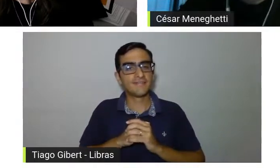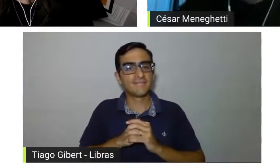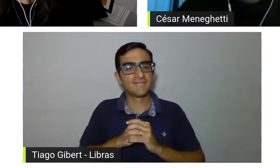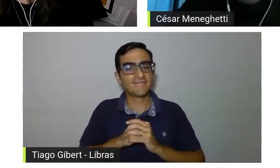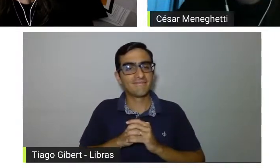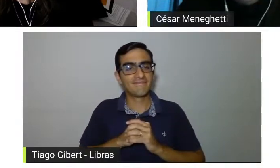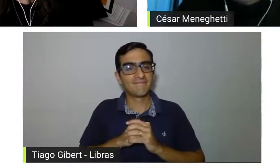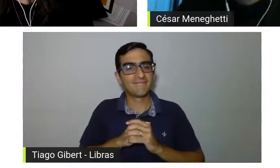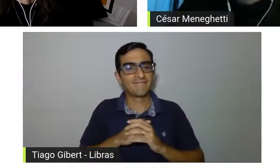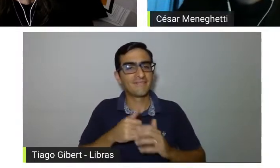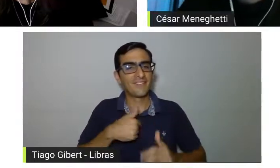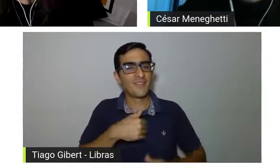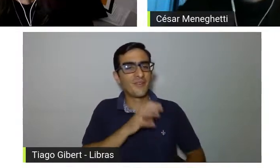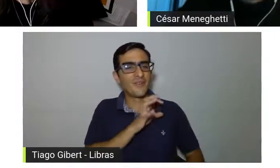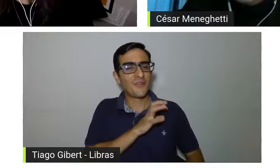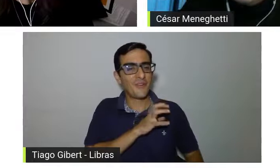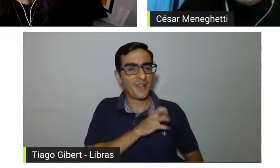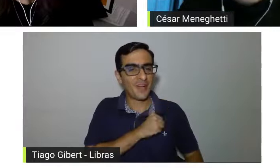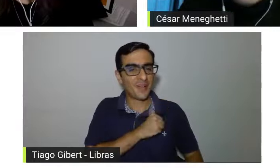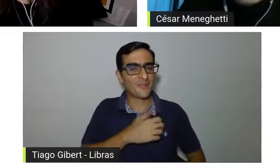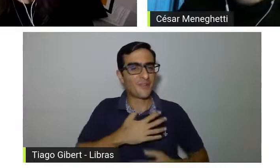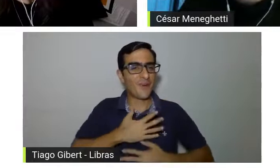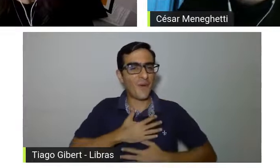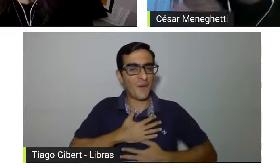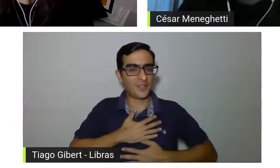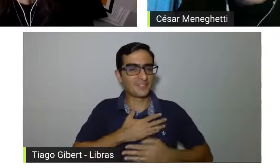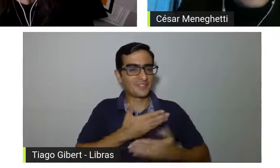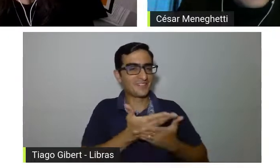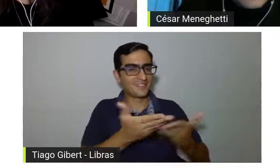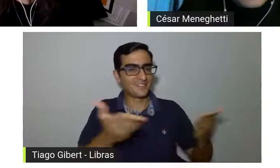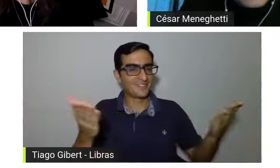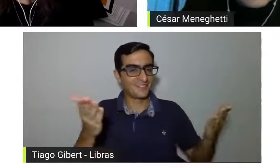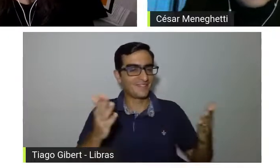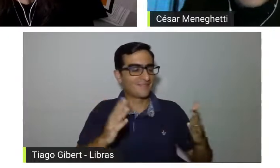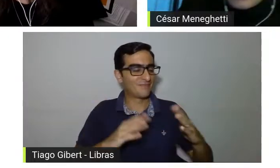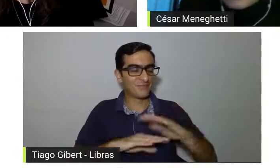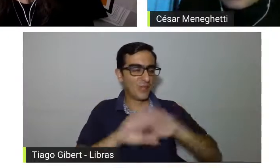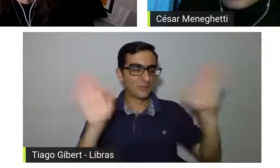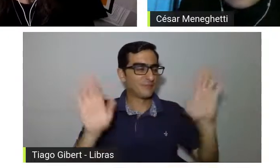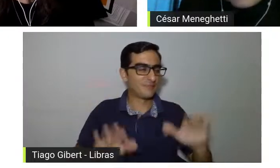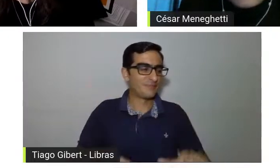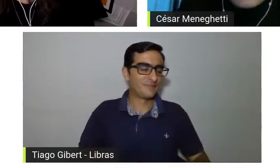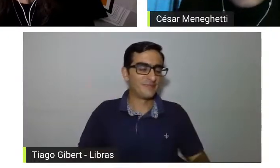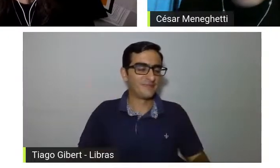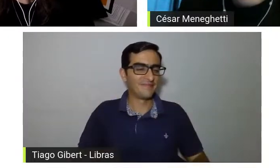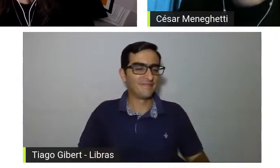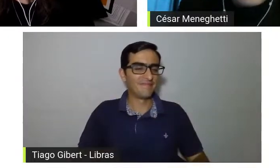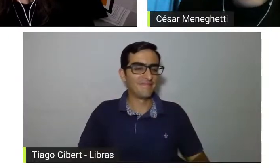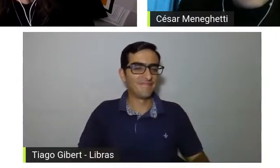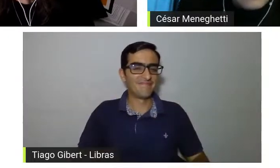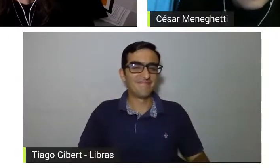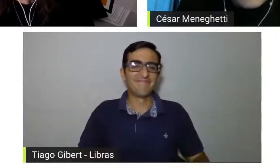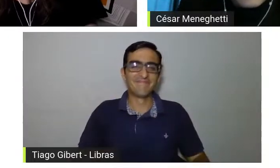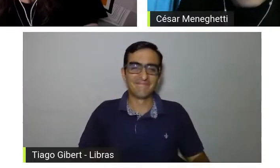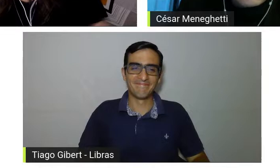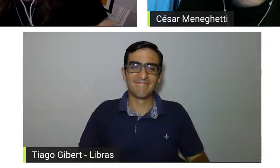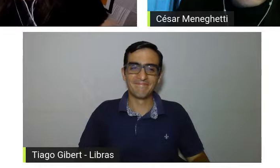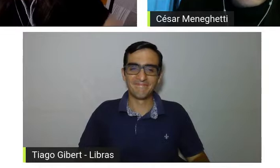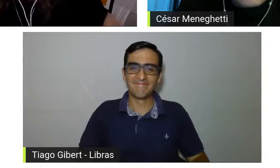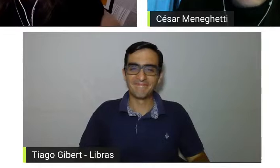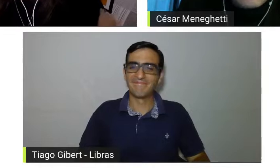que eu amo eles, que eu gosto deles. Basta, assim, sabe? Bom, é